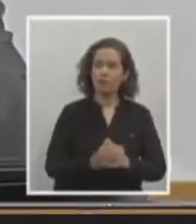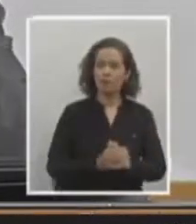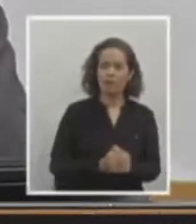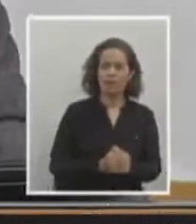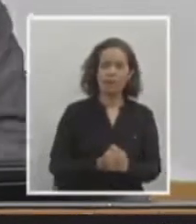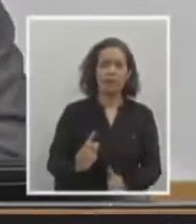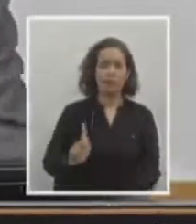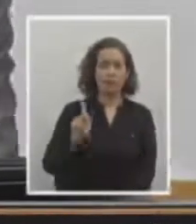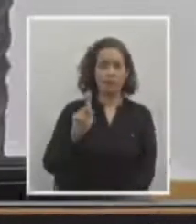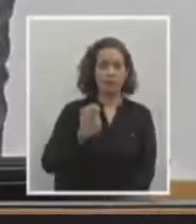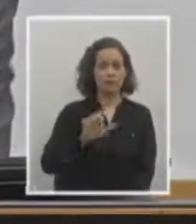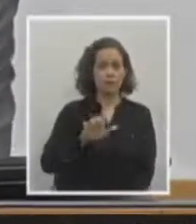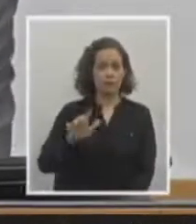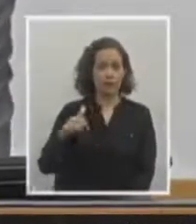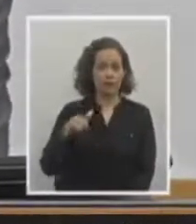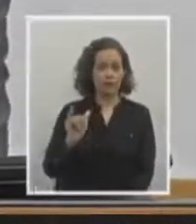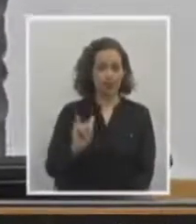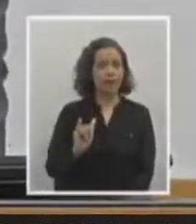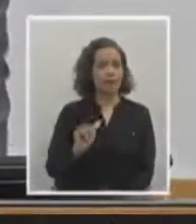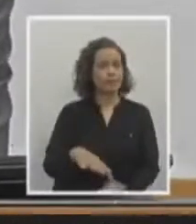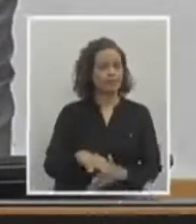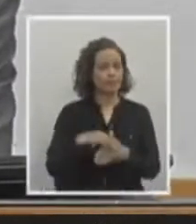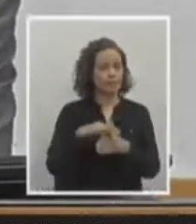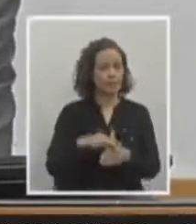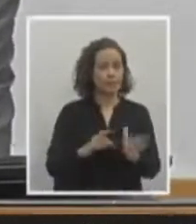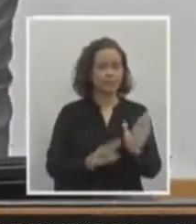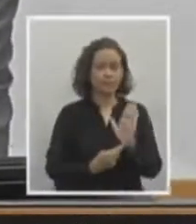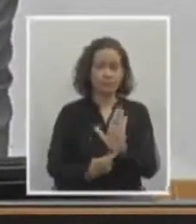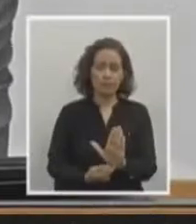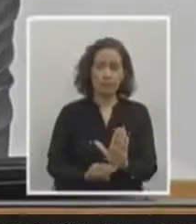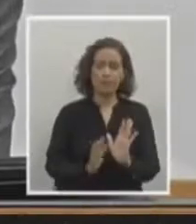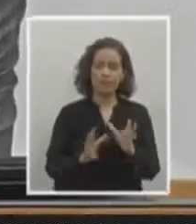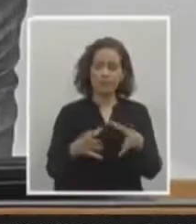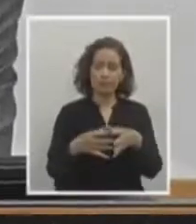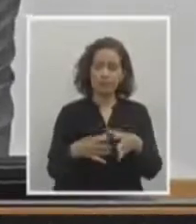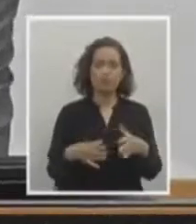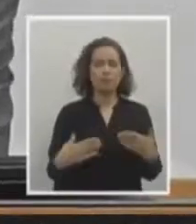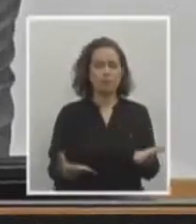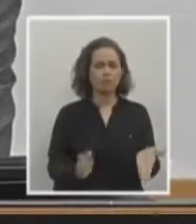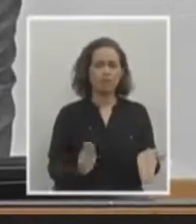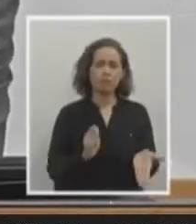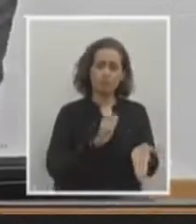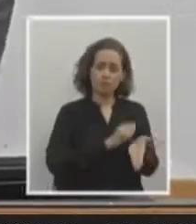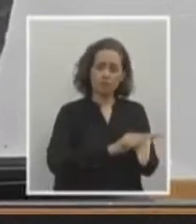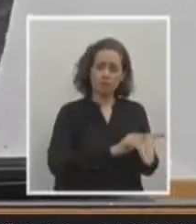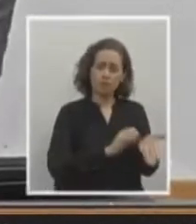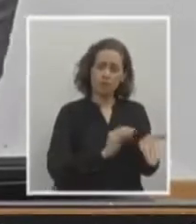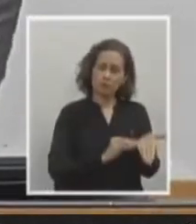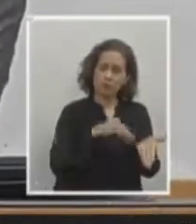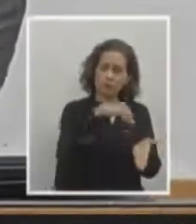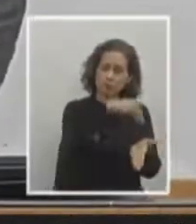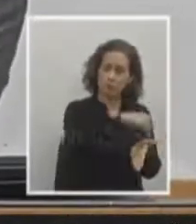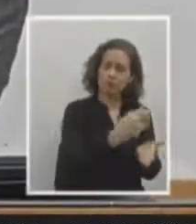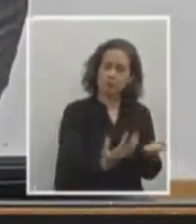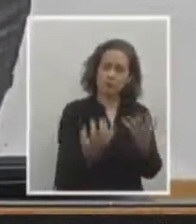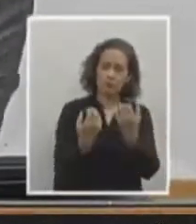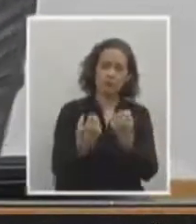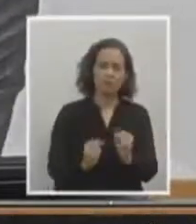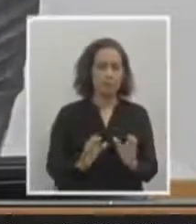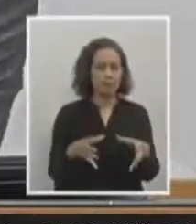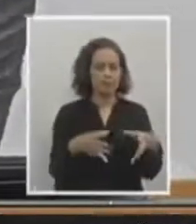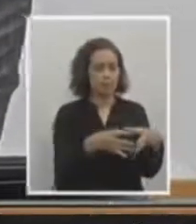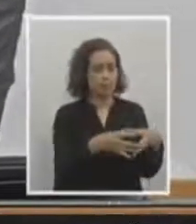Kelly, tá, junto com os representantes. Então, nós vamos fazer uma agenda em breve para a gente receber essa comissão.